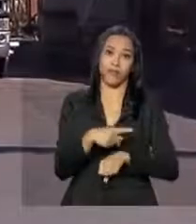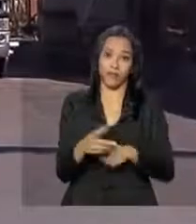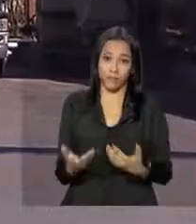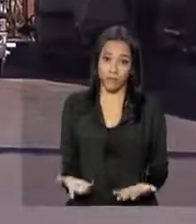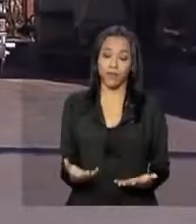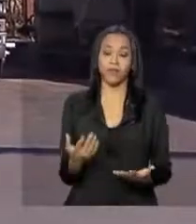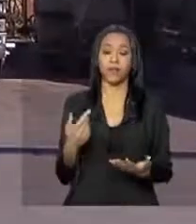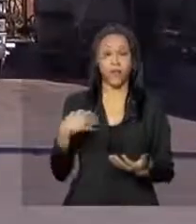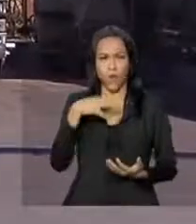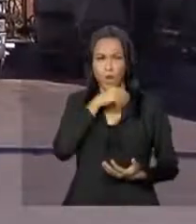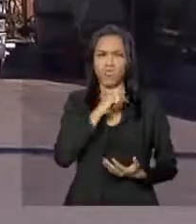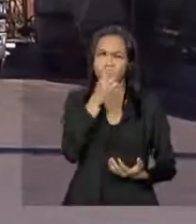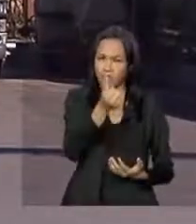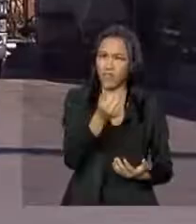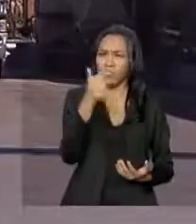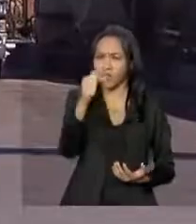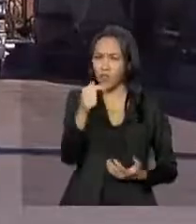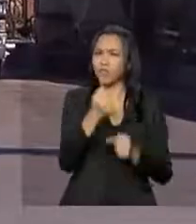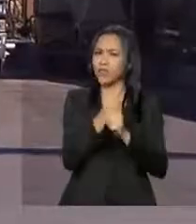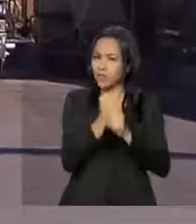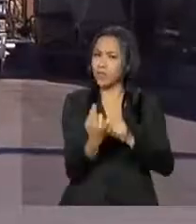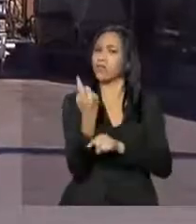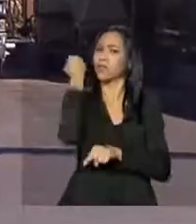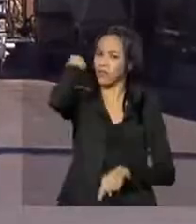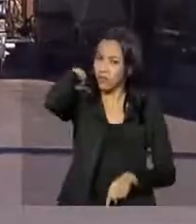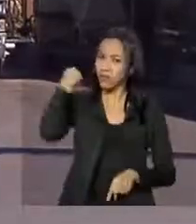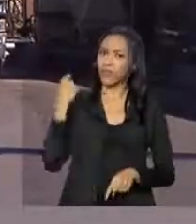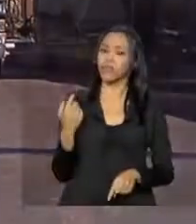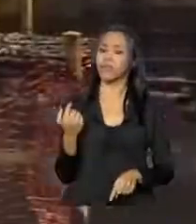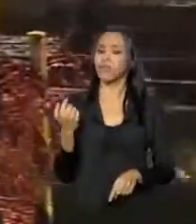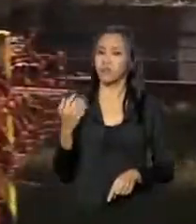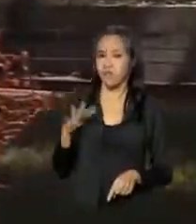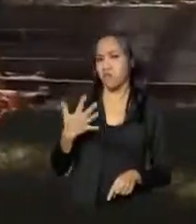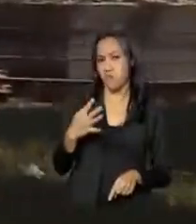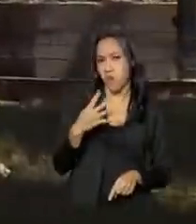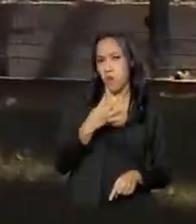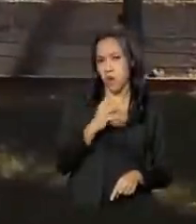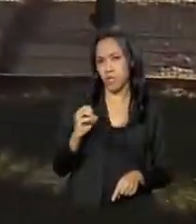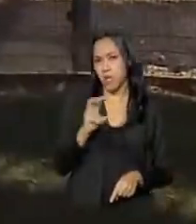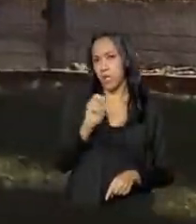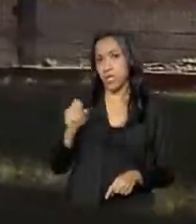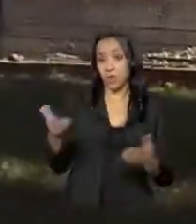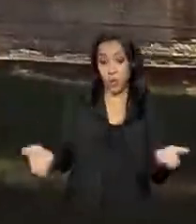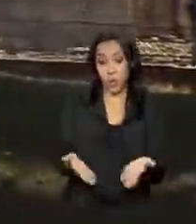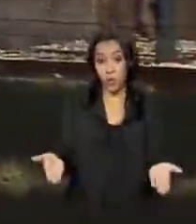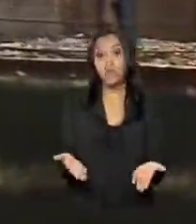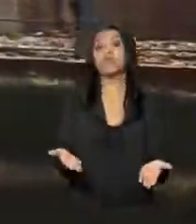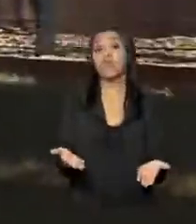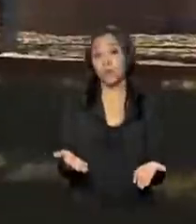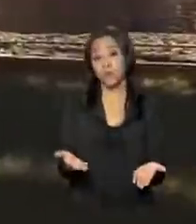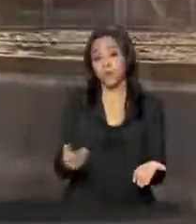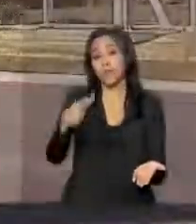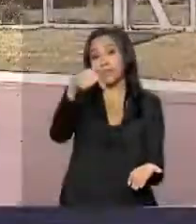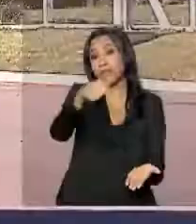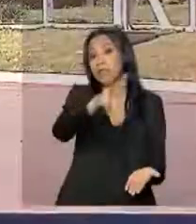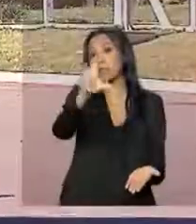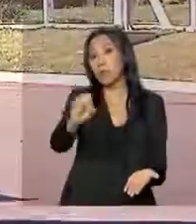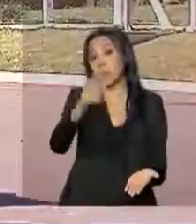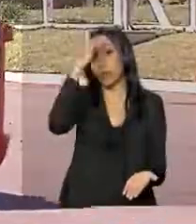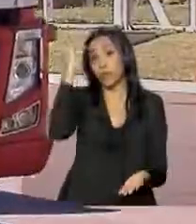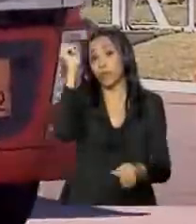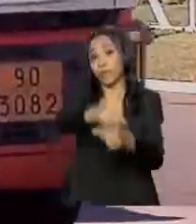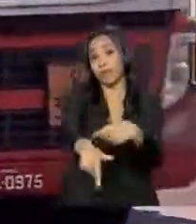acho que há 6 anos atrás, 7 anos atrás, teria acho que, 400 e pouco, 500 funcionários. Hoje a gente já está numa média de 750